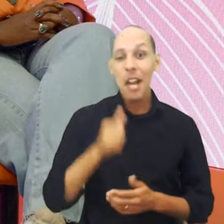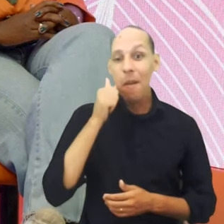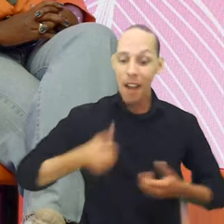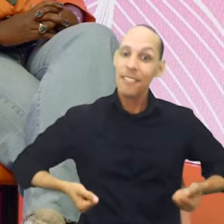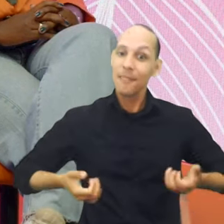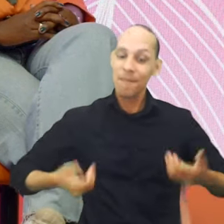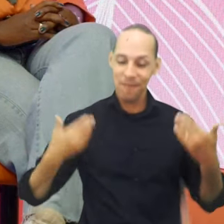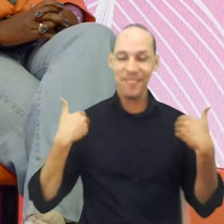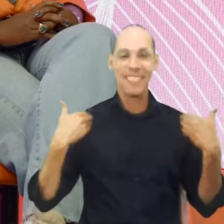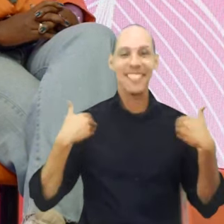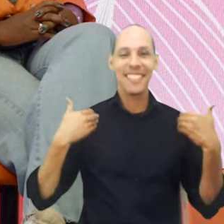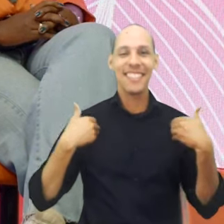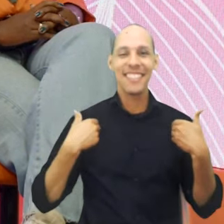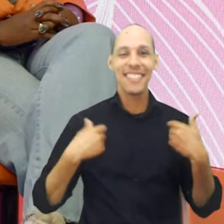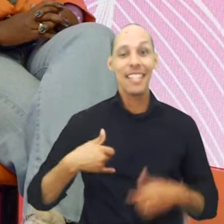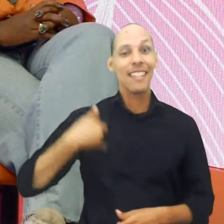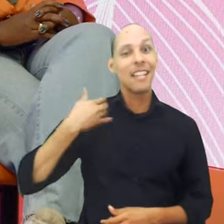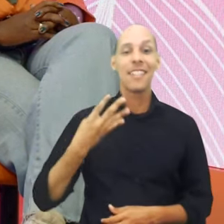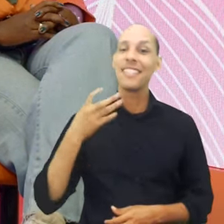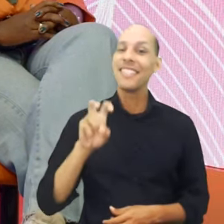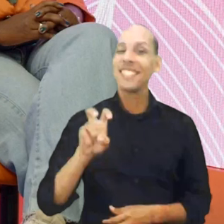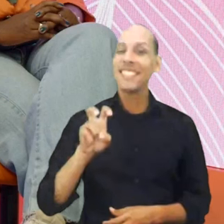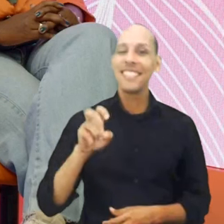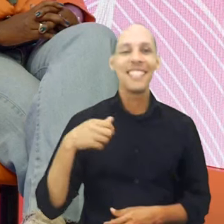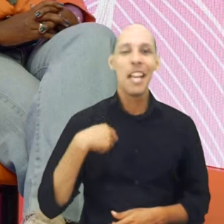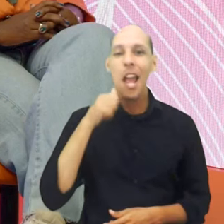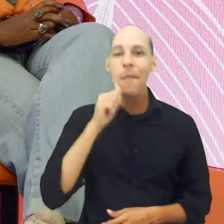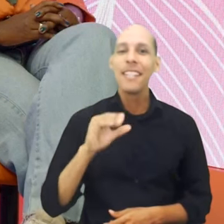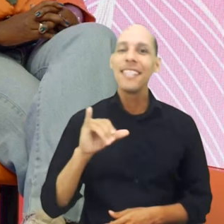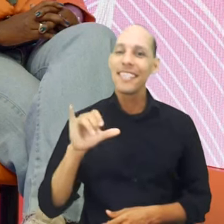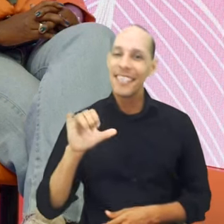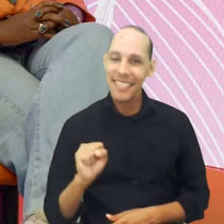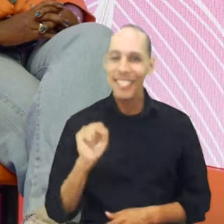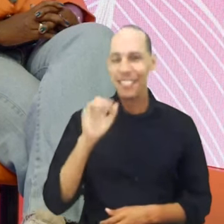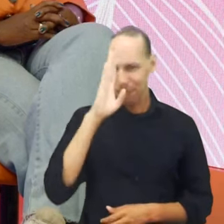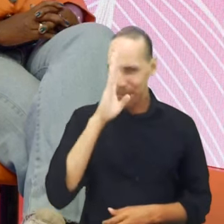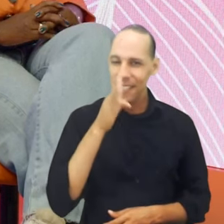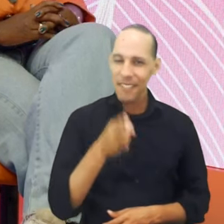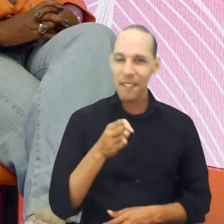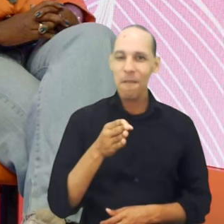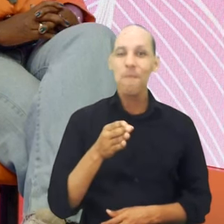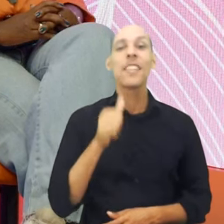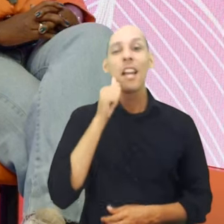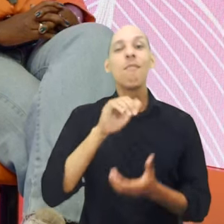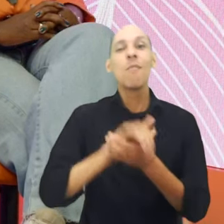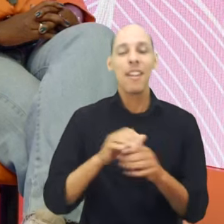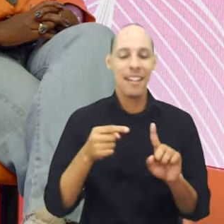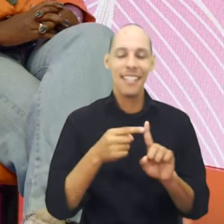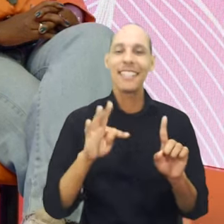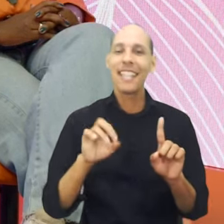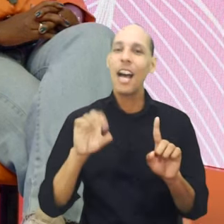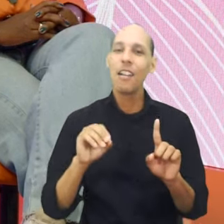mulher cadeirante e tenho 45 anos. Sou uma mulher cis, heterossexual. Eu sou esposa do Tato e mãe